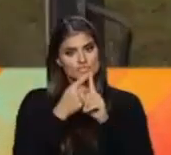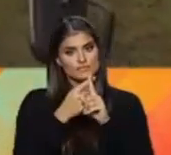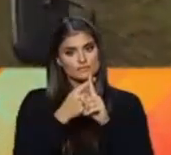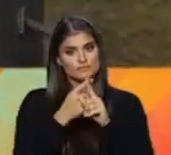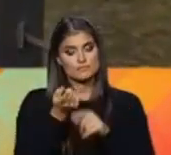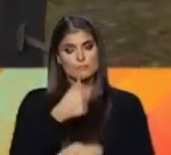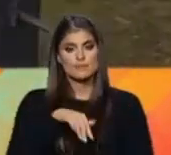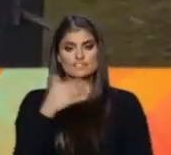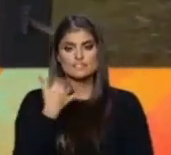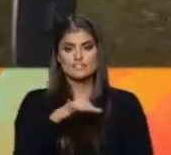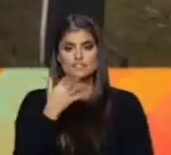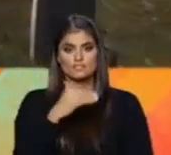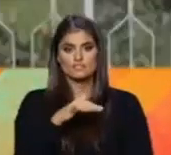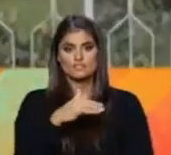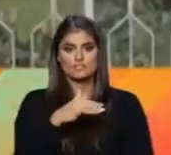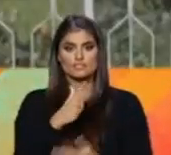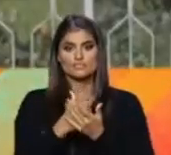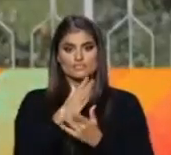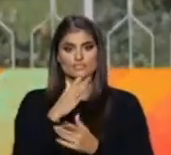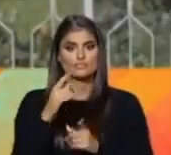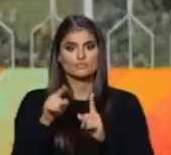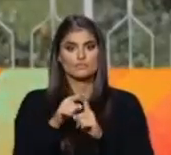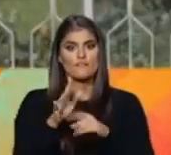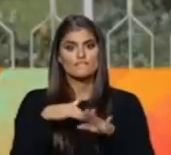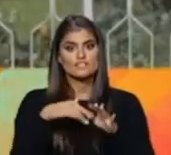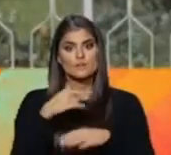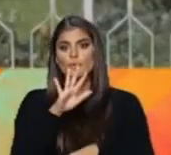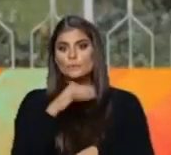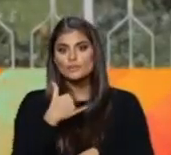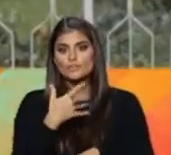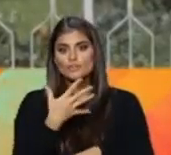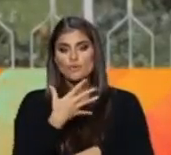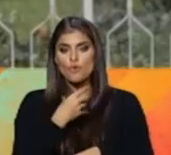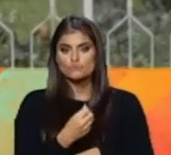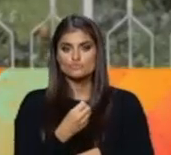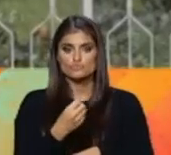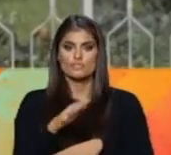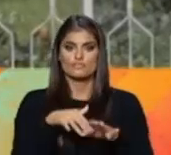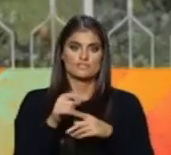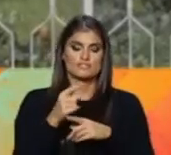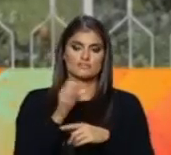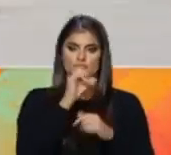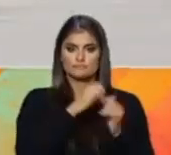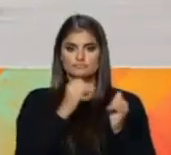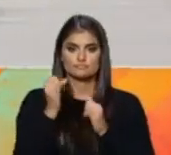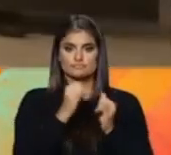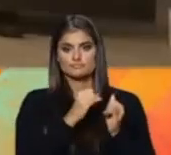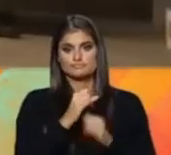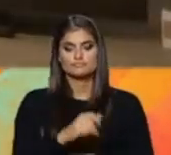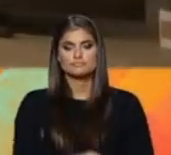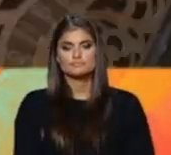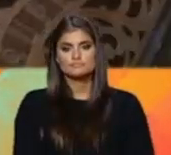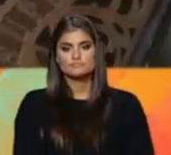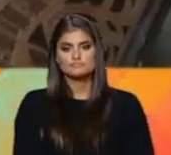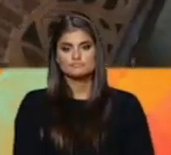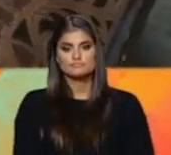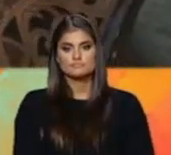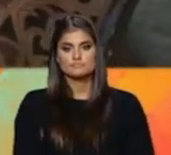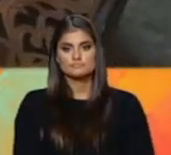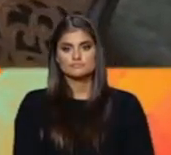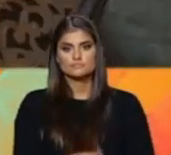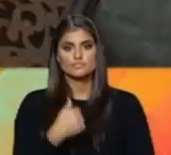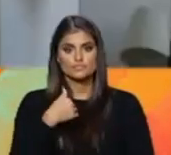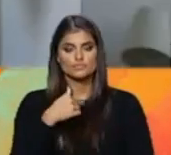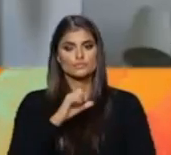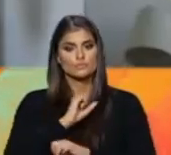a Praça da Alegria unicamente para fazer aquilo que eu sei e aquilo que eu gosto de fazer, cantar ao desafio. Eu levanto-me todos os dias